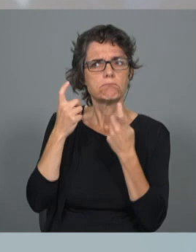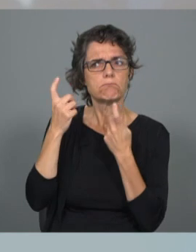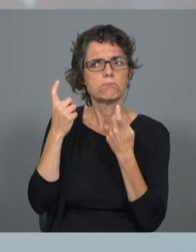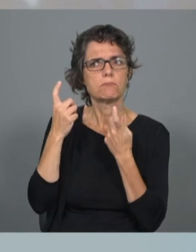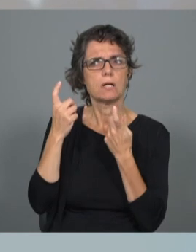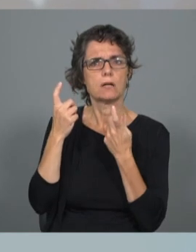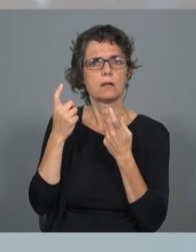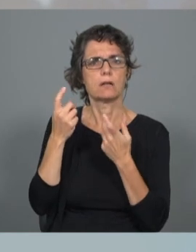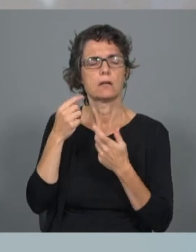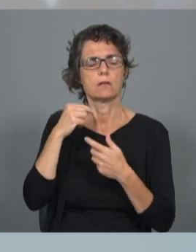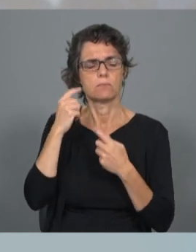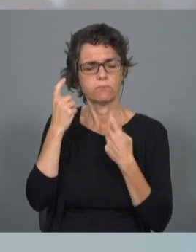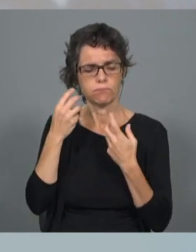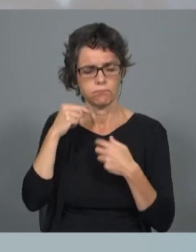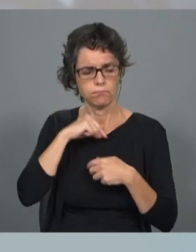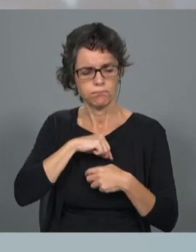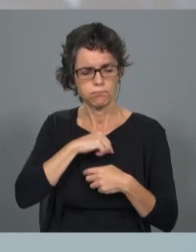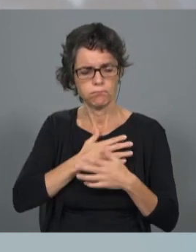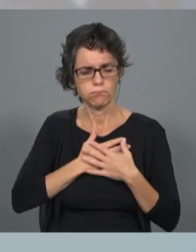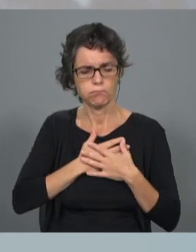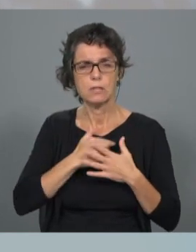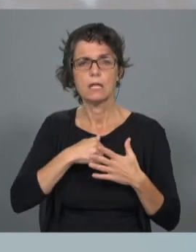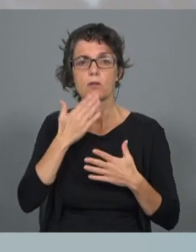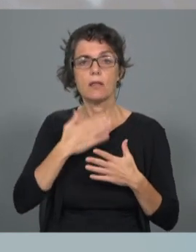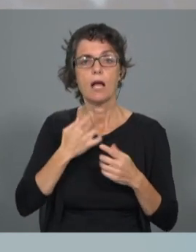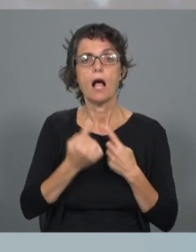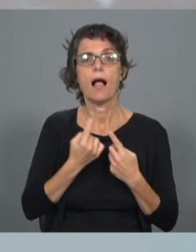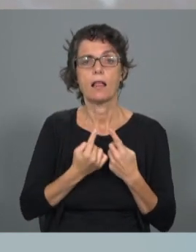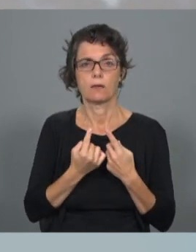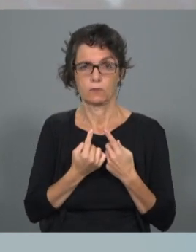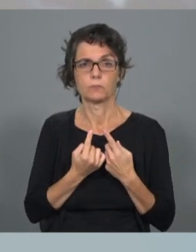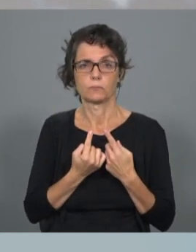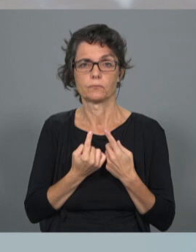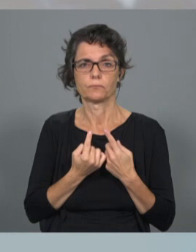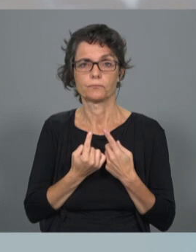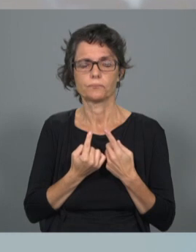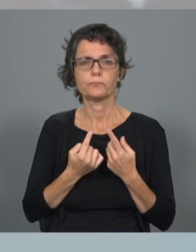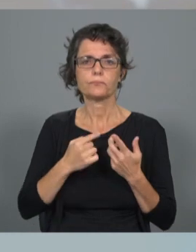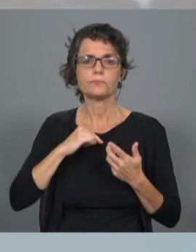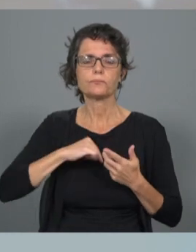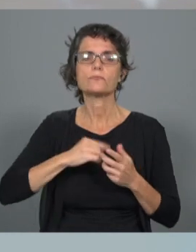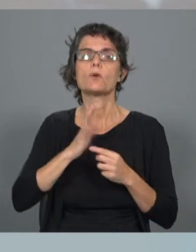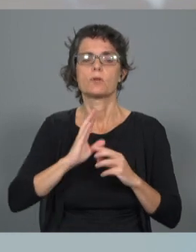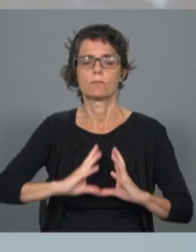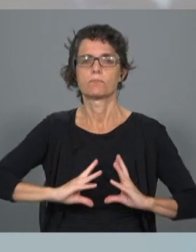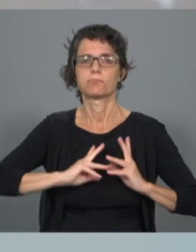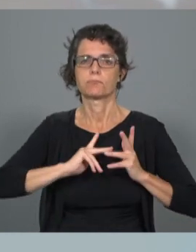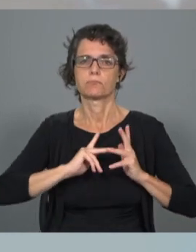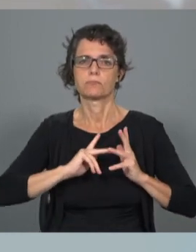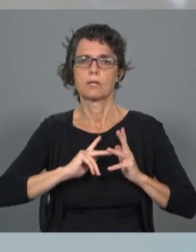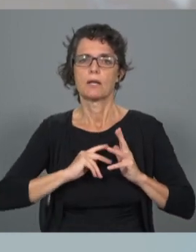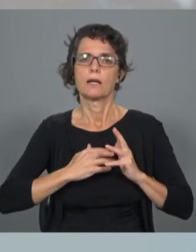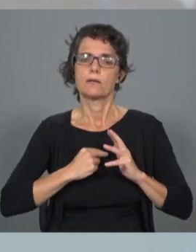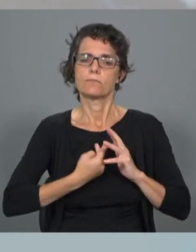E quando colocamos no nosso coração, ela produz sempre o seu efeito. Que não é outro senão a nossa renovação interior, a nossa transformação total.